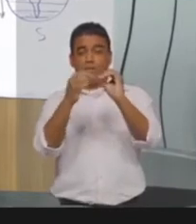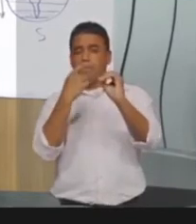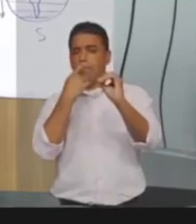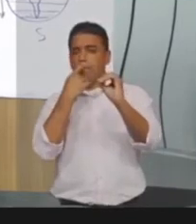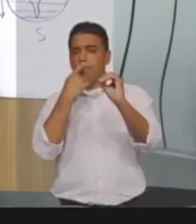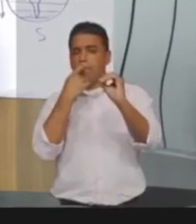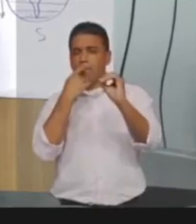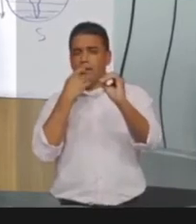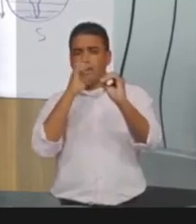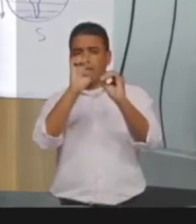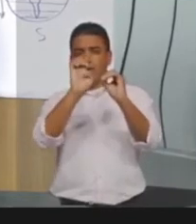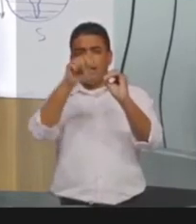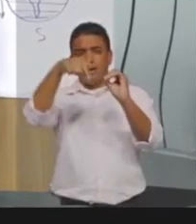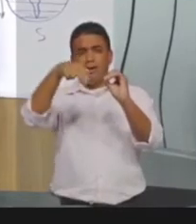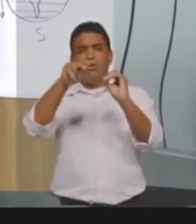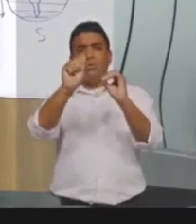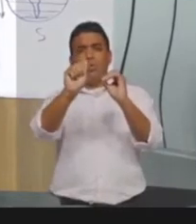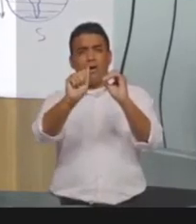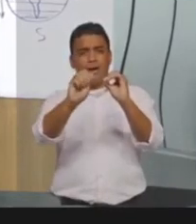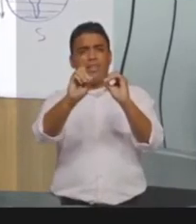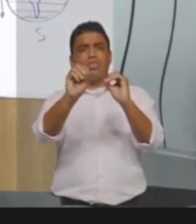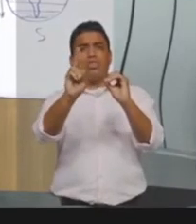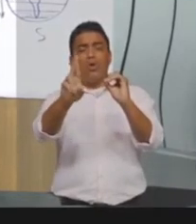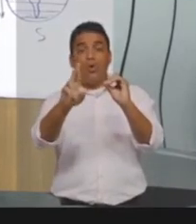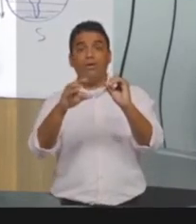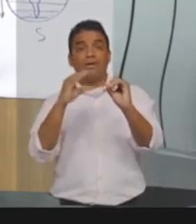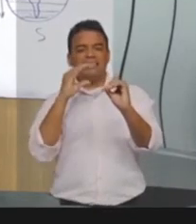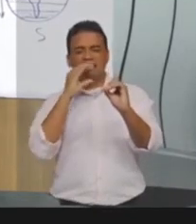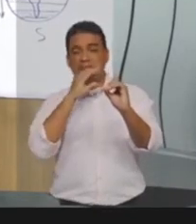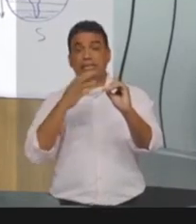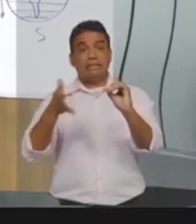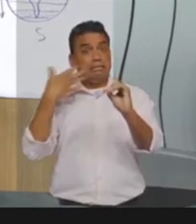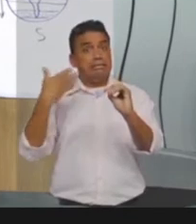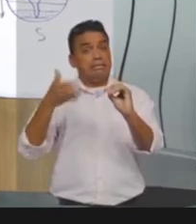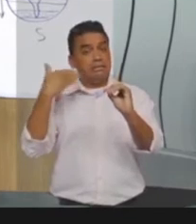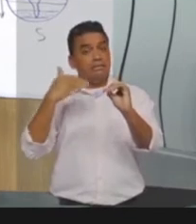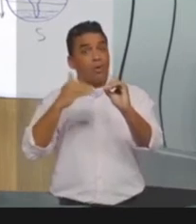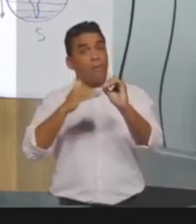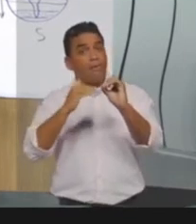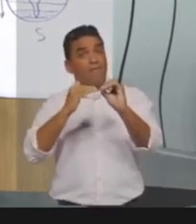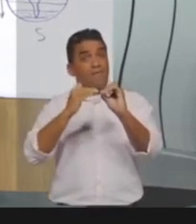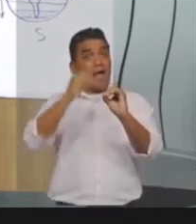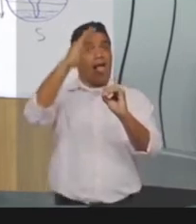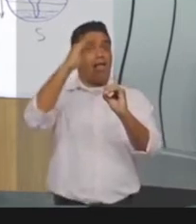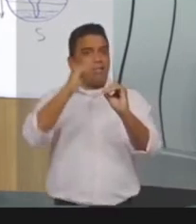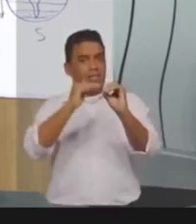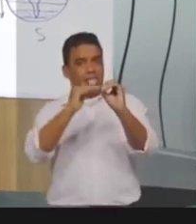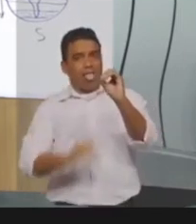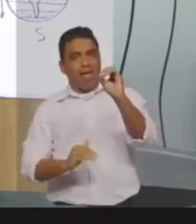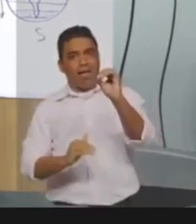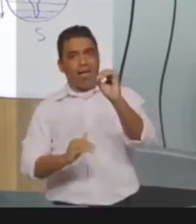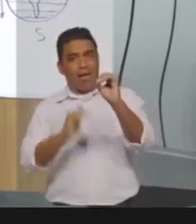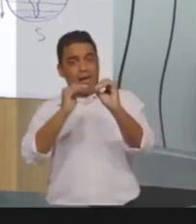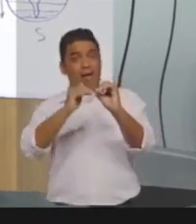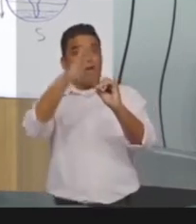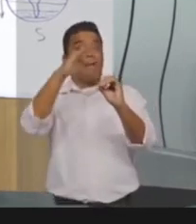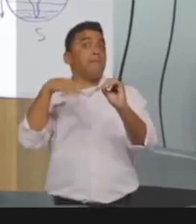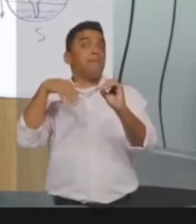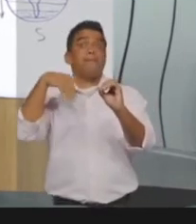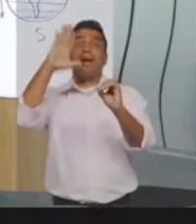Equador, mais quente. Se você estiver mais afastado da linha do Equador, ou seja,